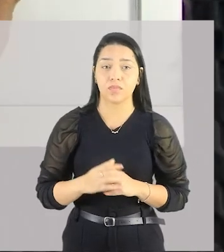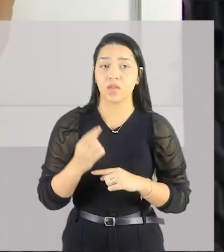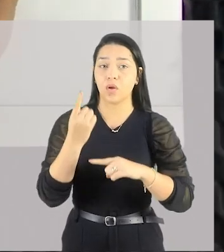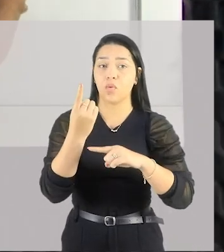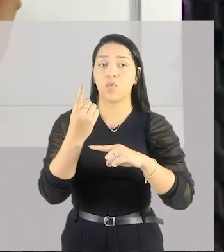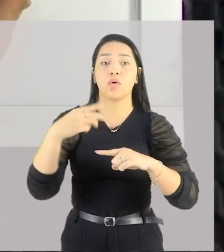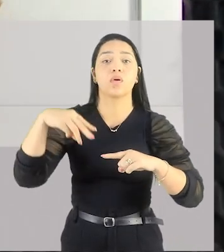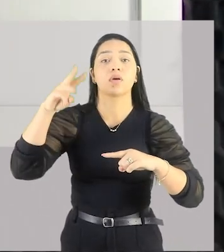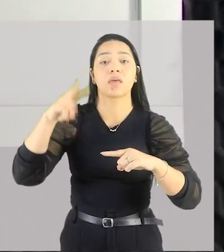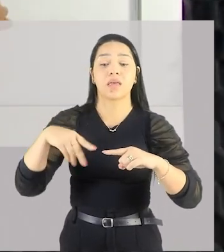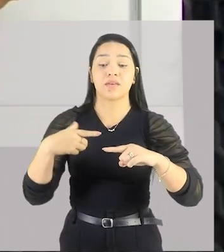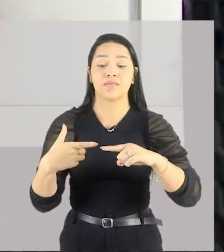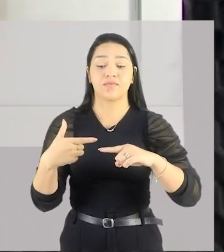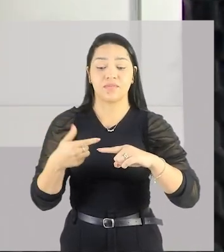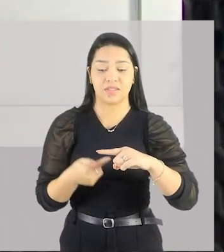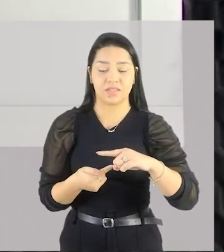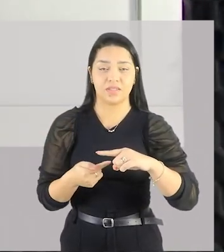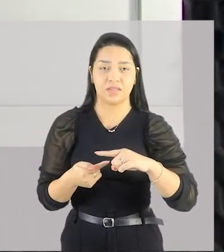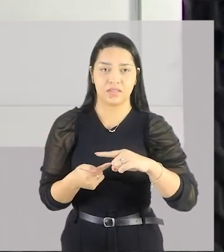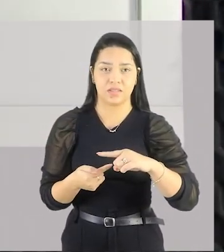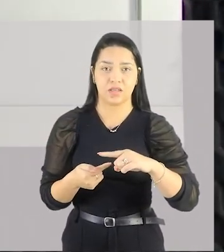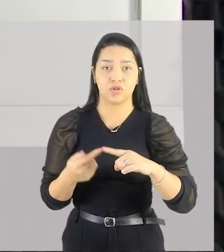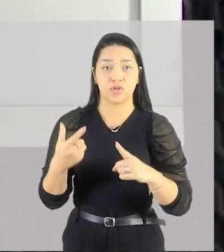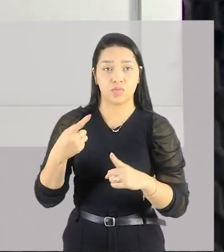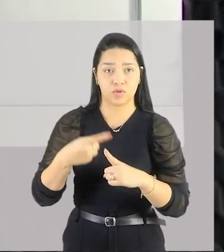cima. Vezes